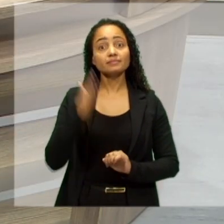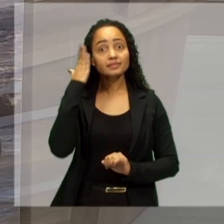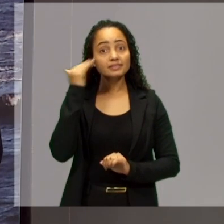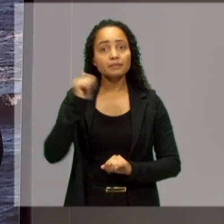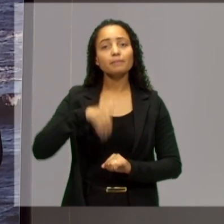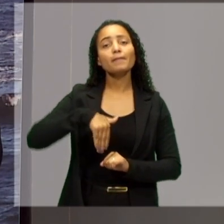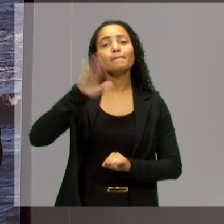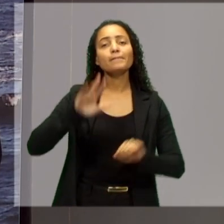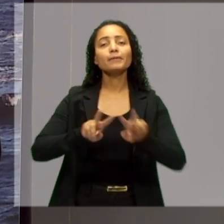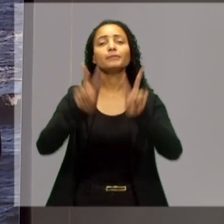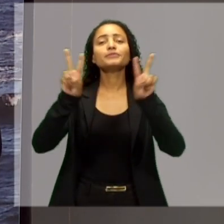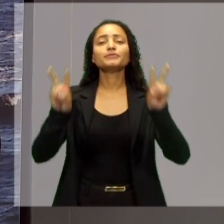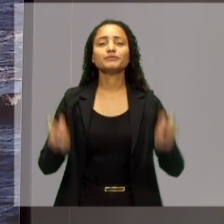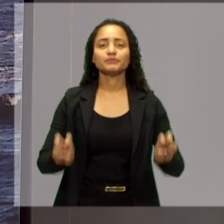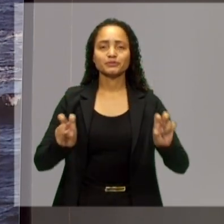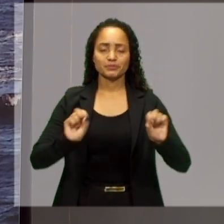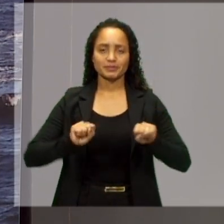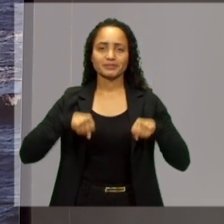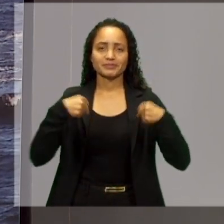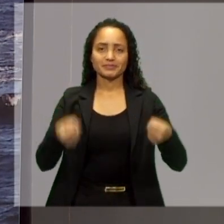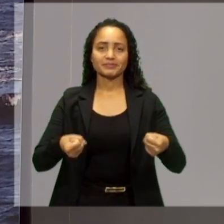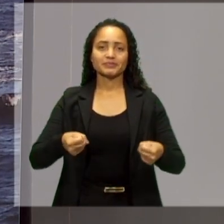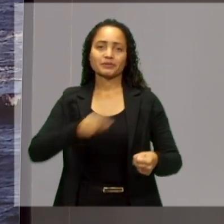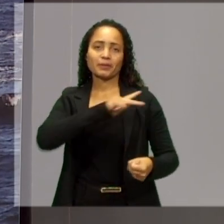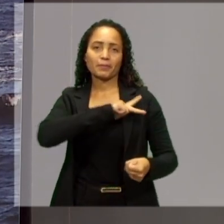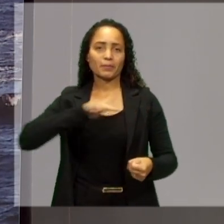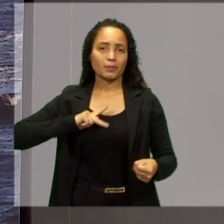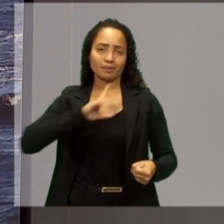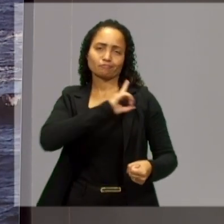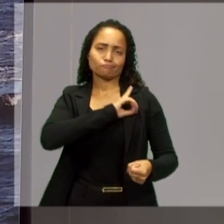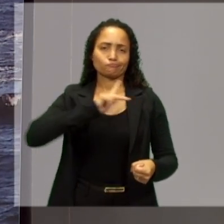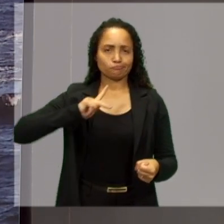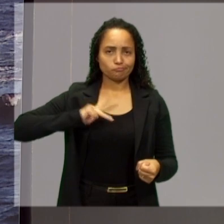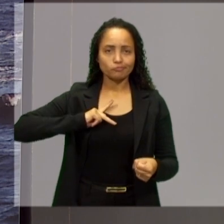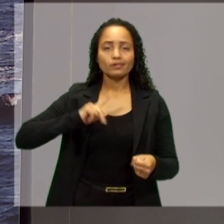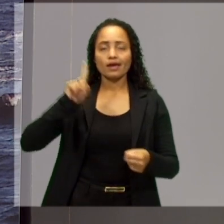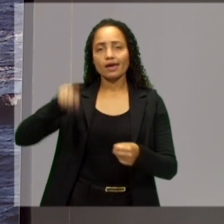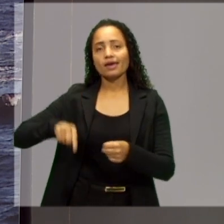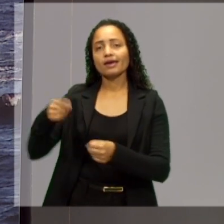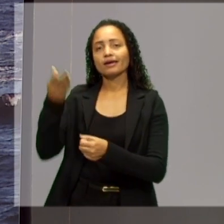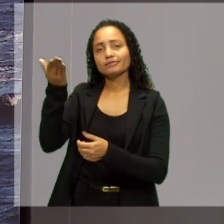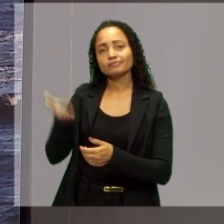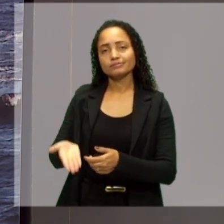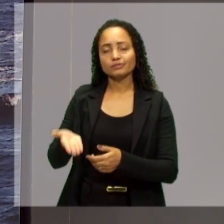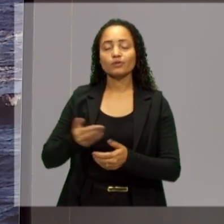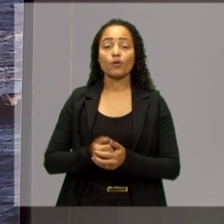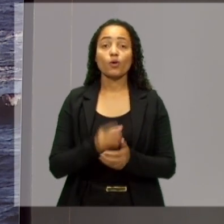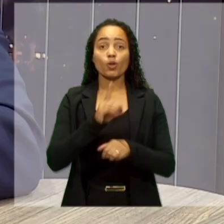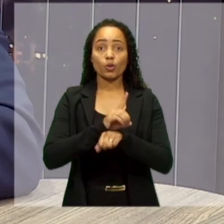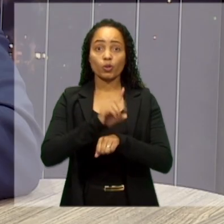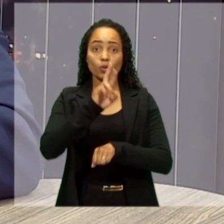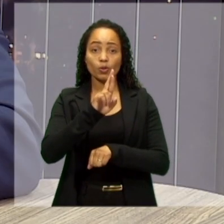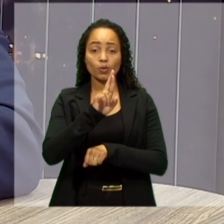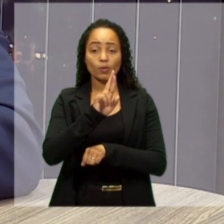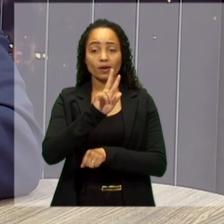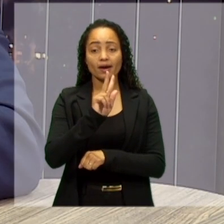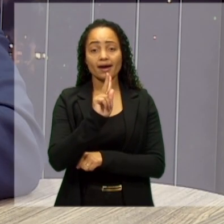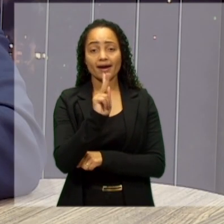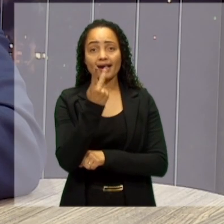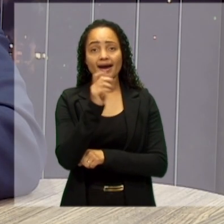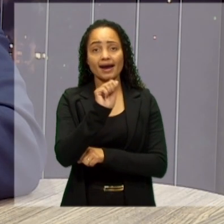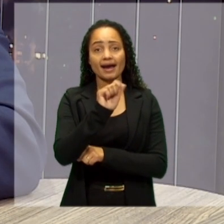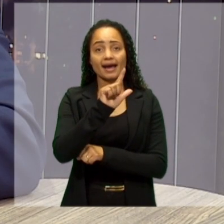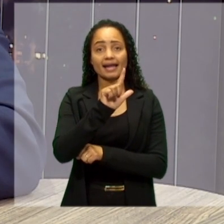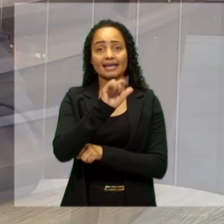sobre a Defensoria Pública, está conosco hoje o coordenador da Unidade de Itajaí da Defensoria, o doutor Alisson